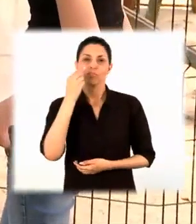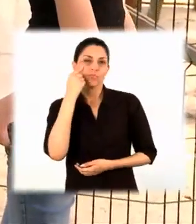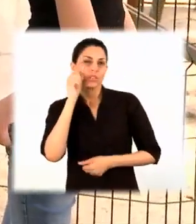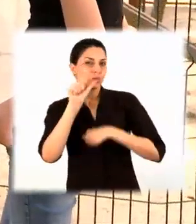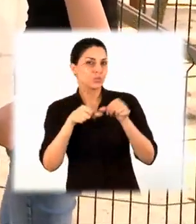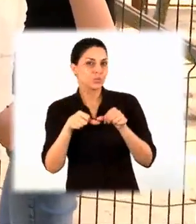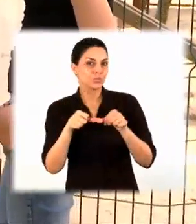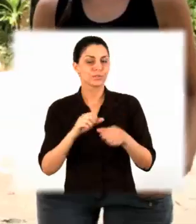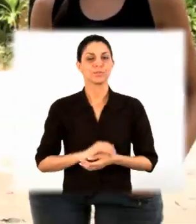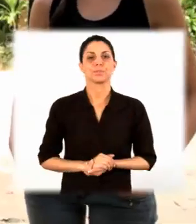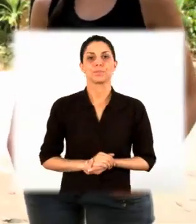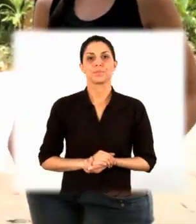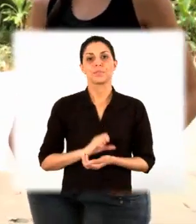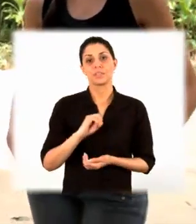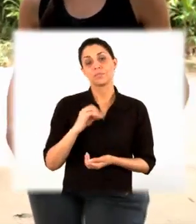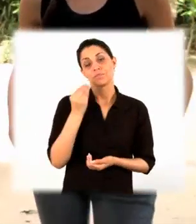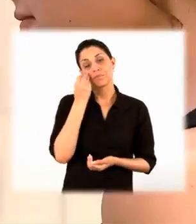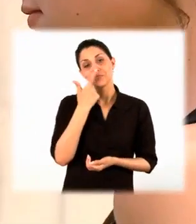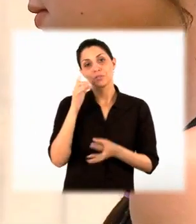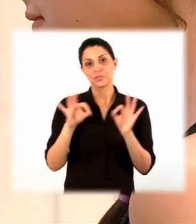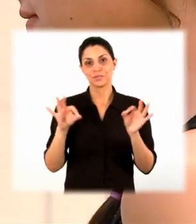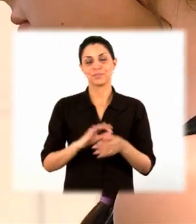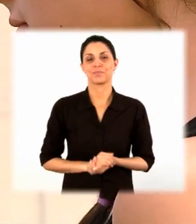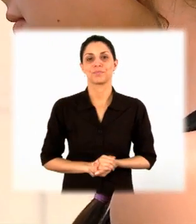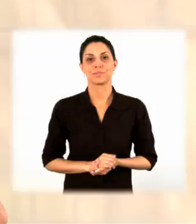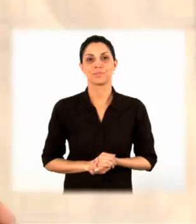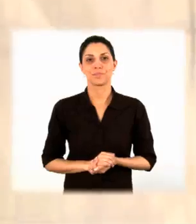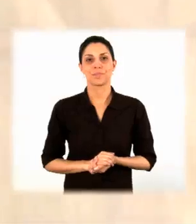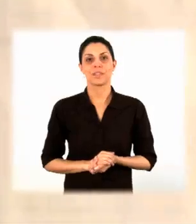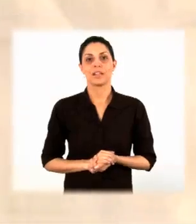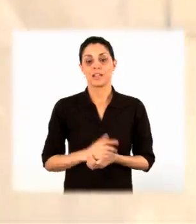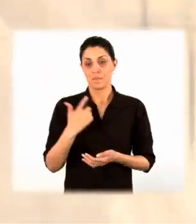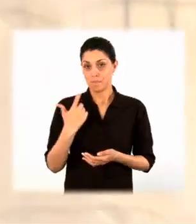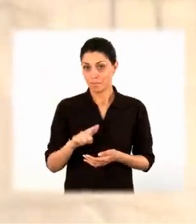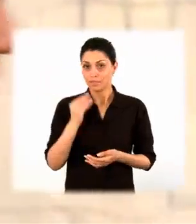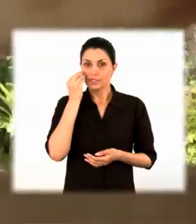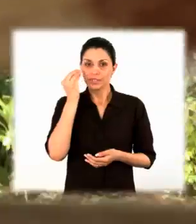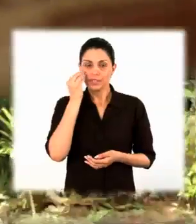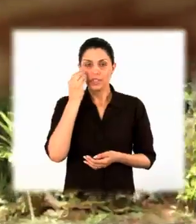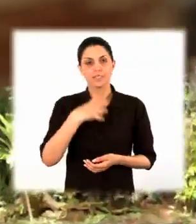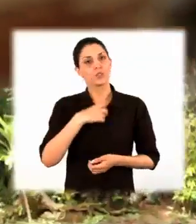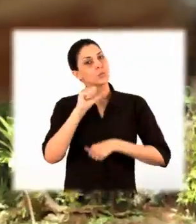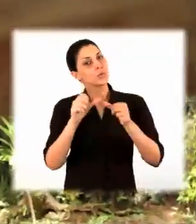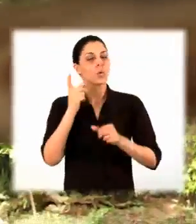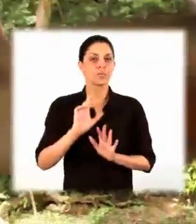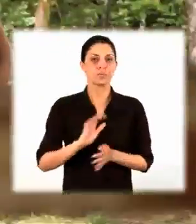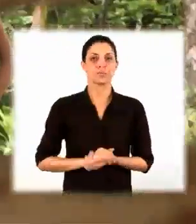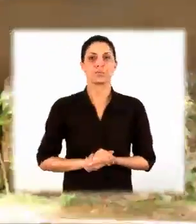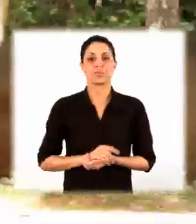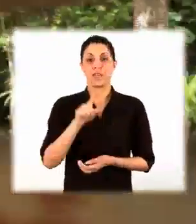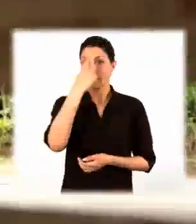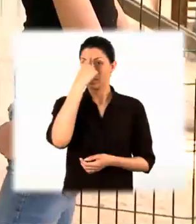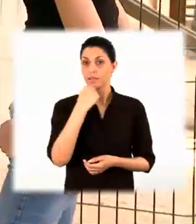alguma coisa se a gente fizer novas frases. Espera aí, deixa eu pegar aqui. Mais uma para você, para ver se muda alguma coisa.